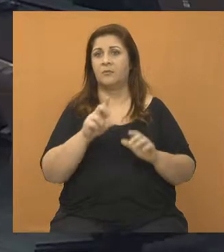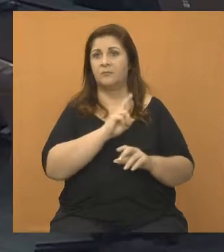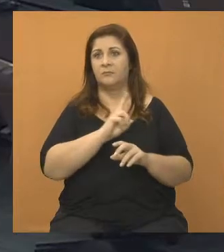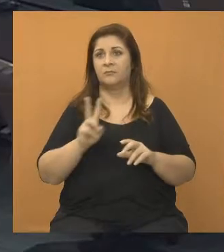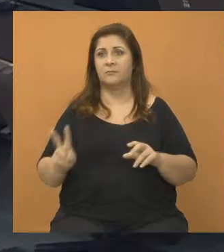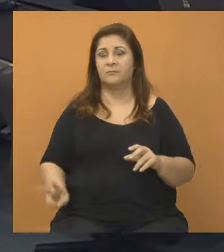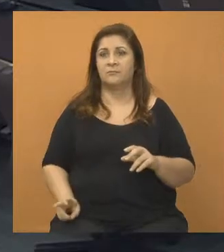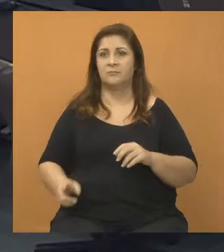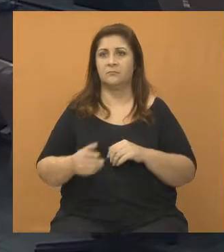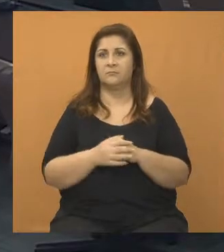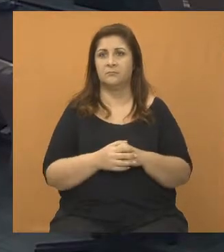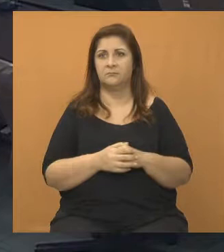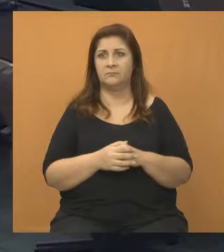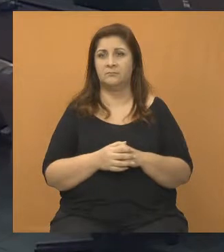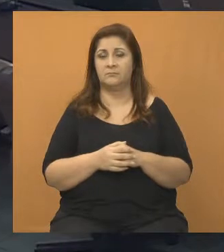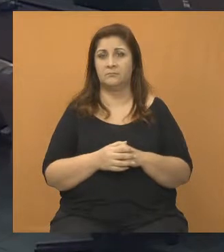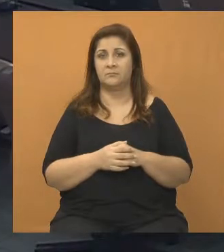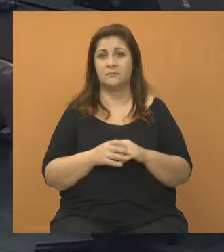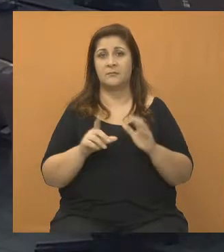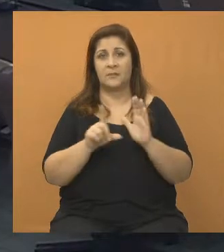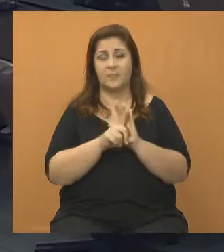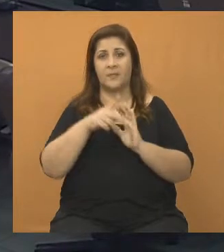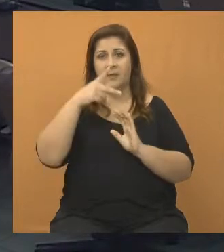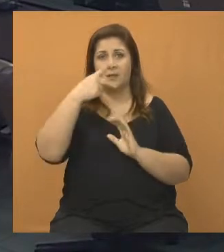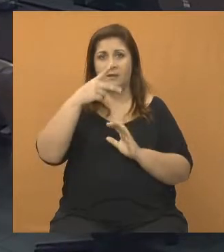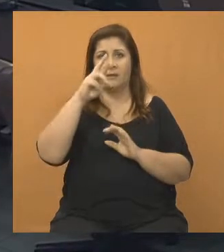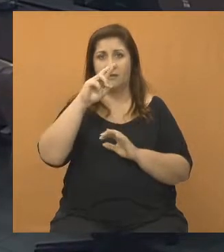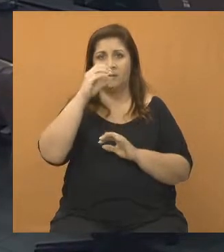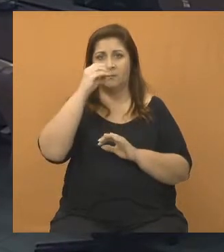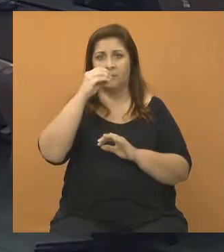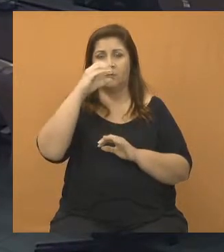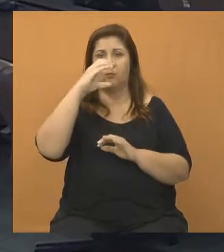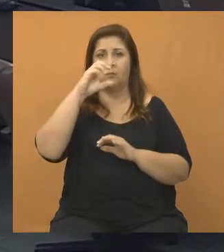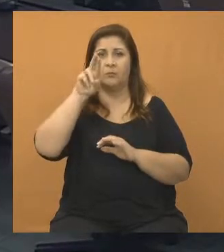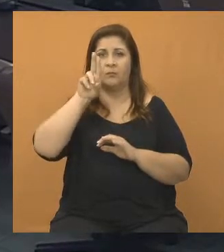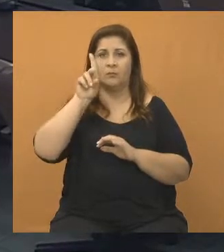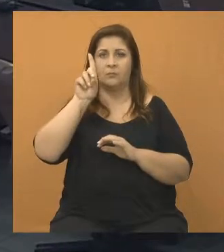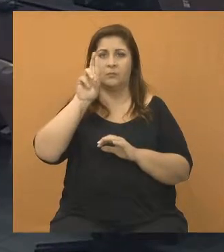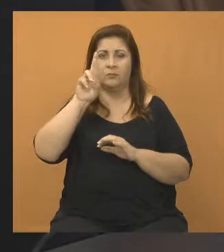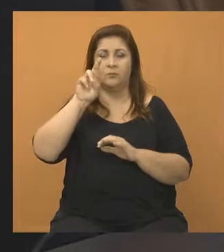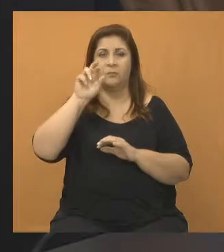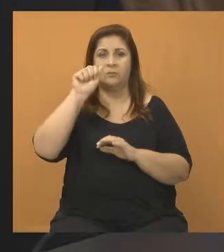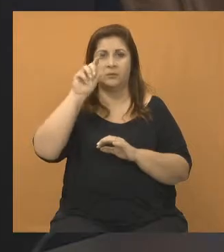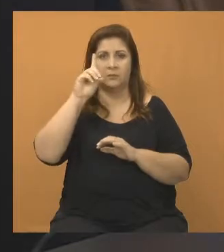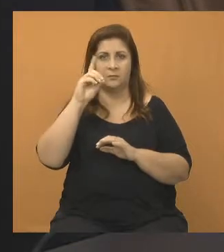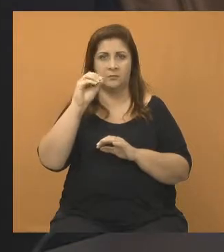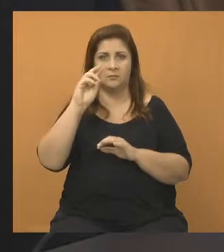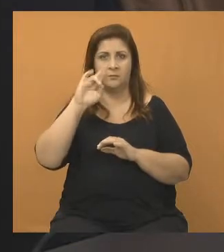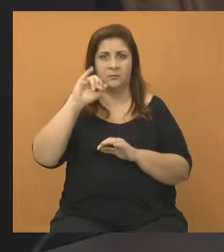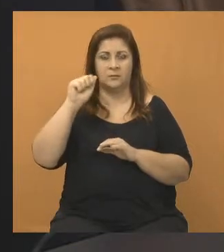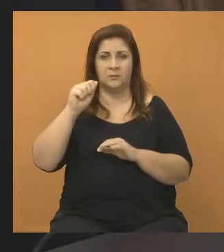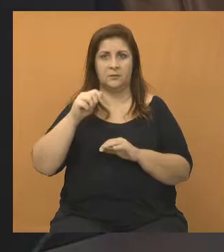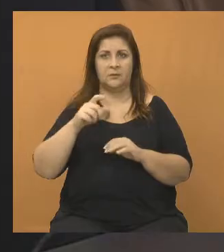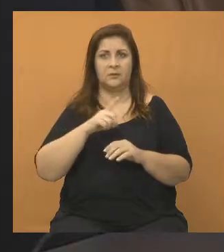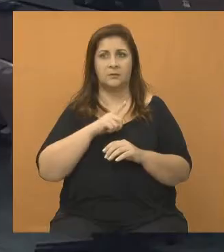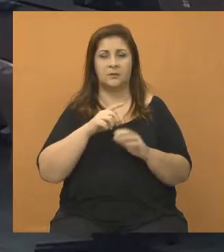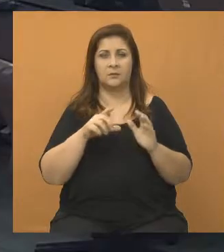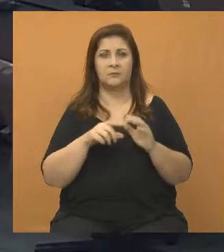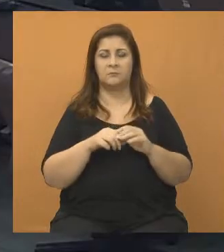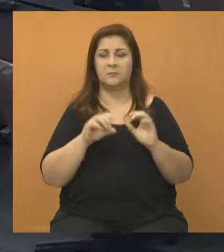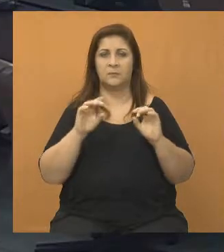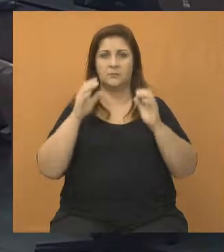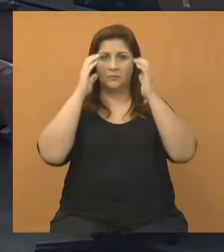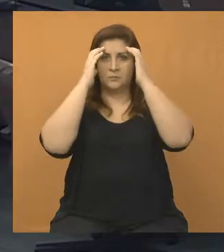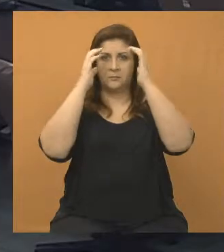da Procuradoria, foi aprovado, aprovado nesse exatamente. sentido. Então, assim, havia um acordo dentro do próprio Executivo, né? Não, a gente está cumprindo a lei. Está